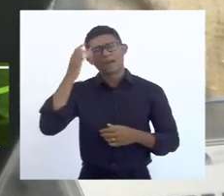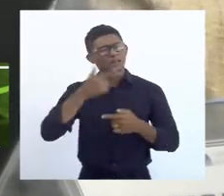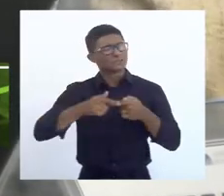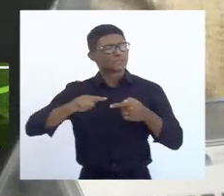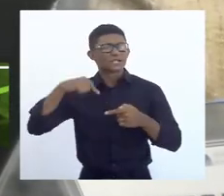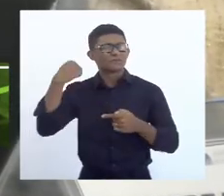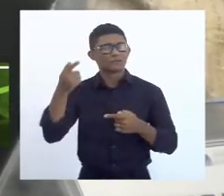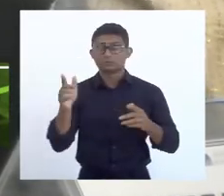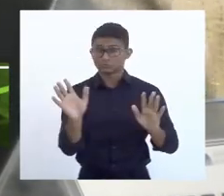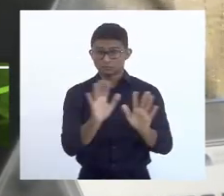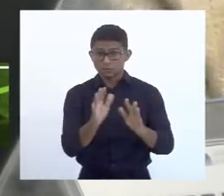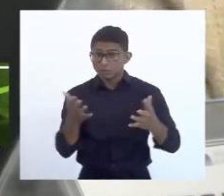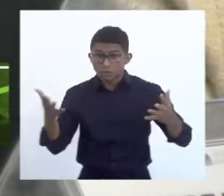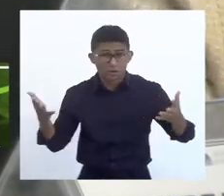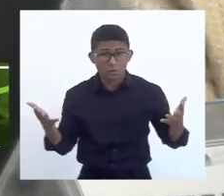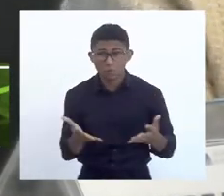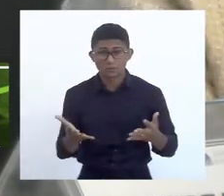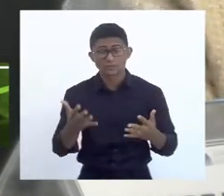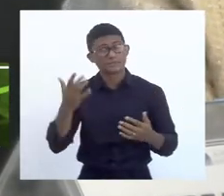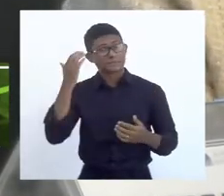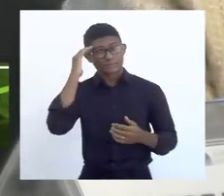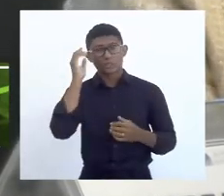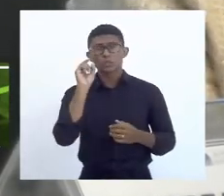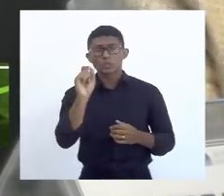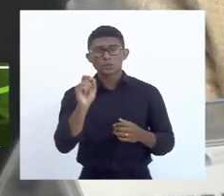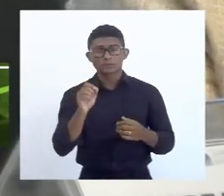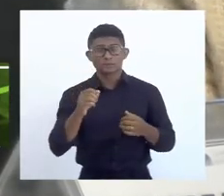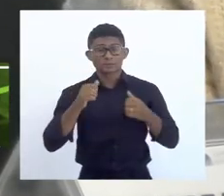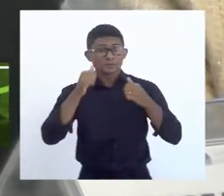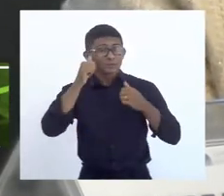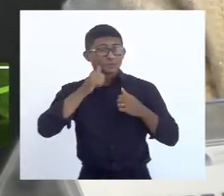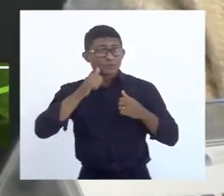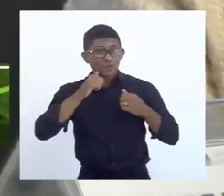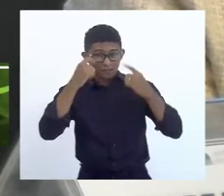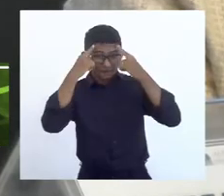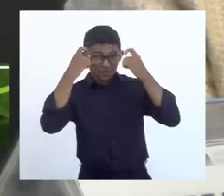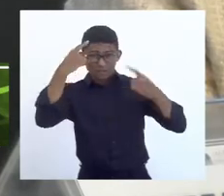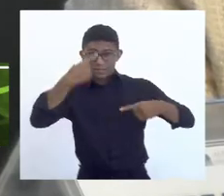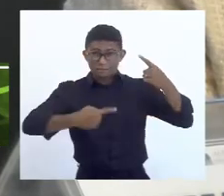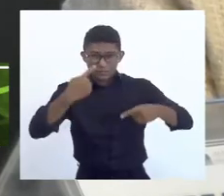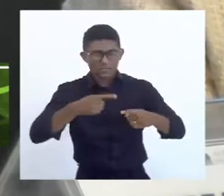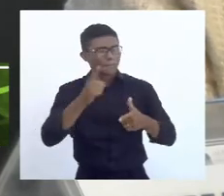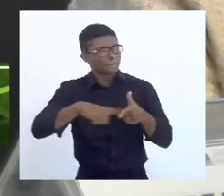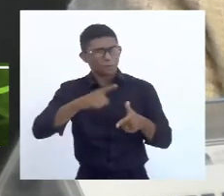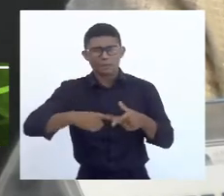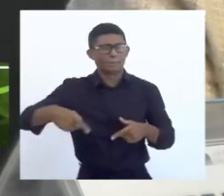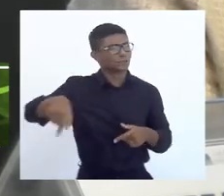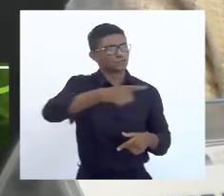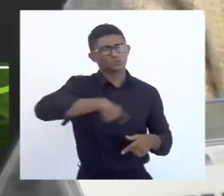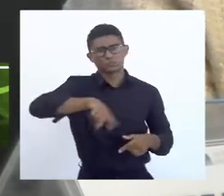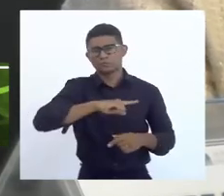o problema da violência política contra a mulher é um problema de todas e todos nós, não apenas das parlamentares.